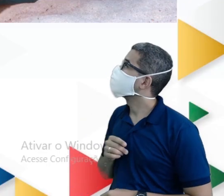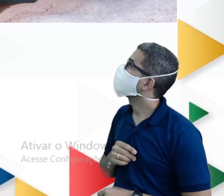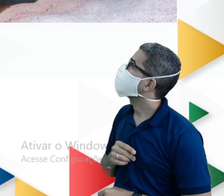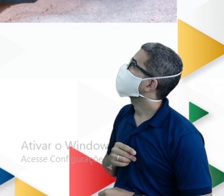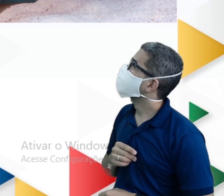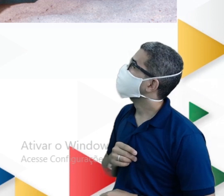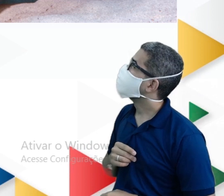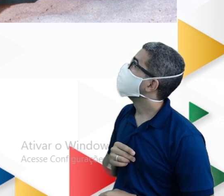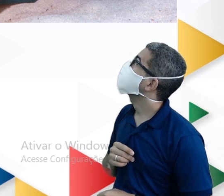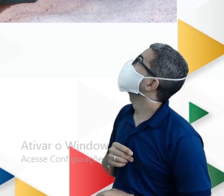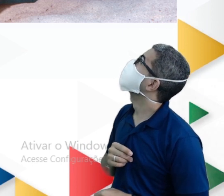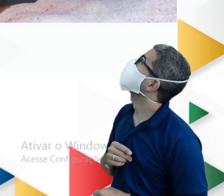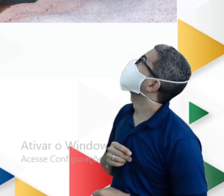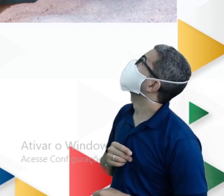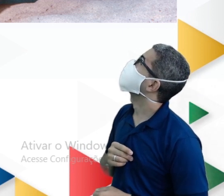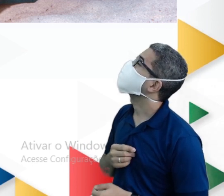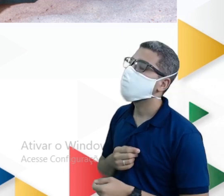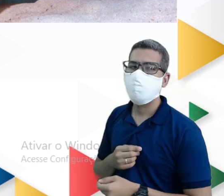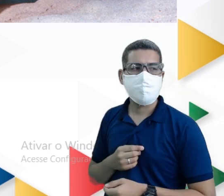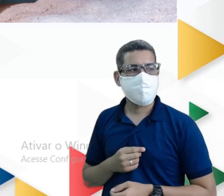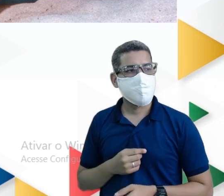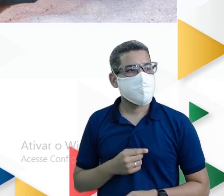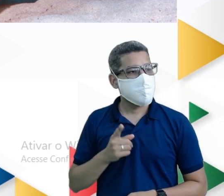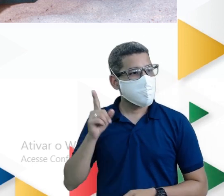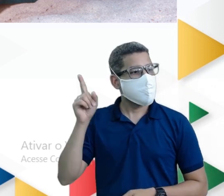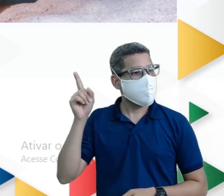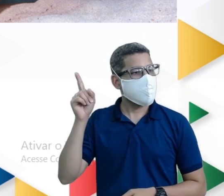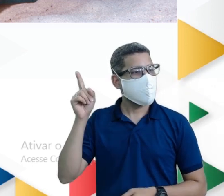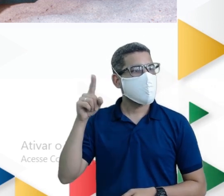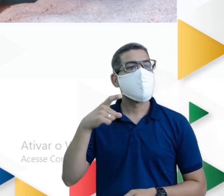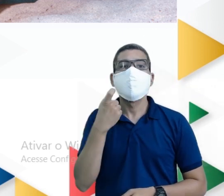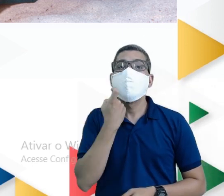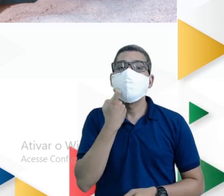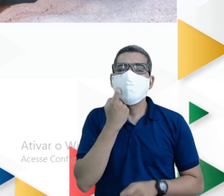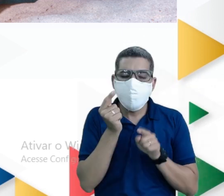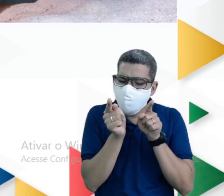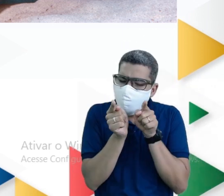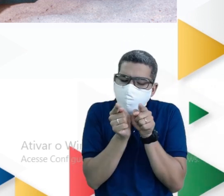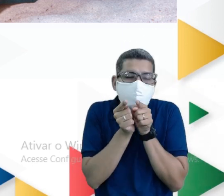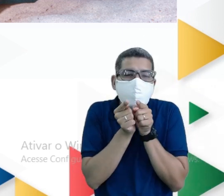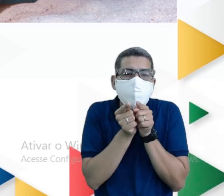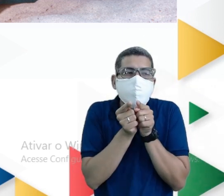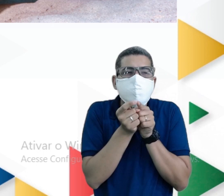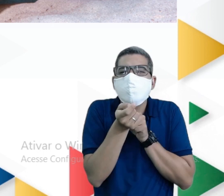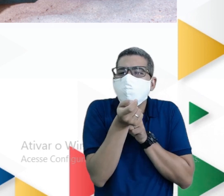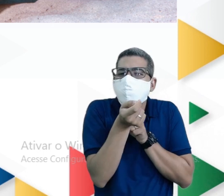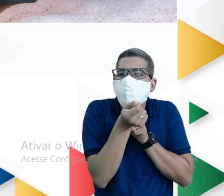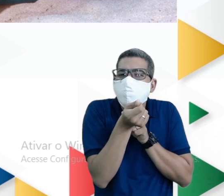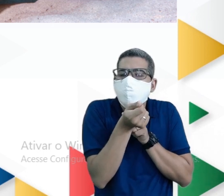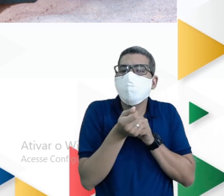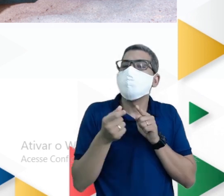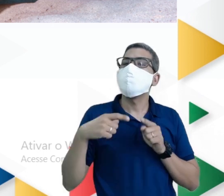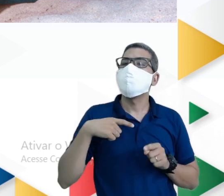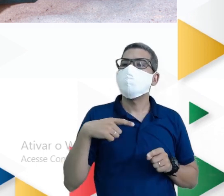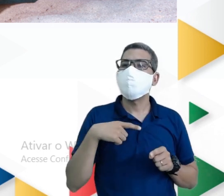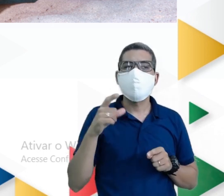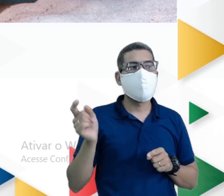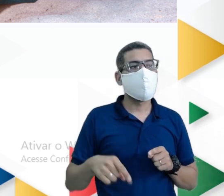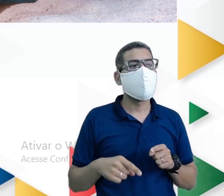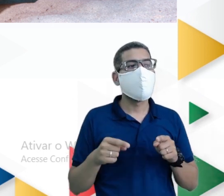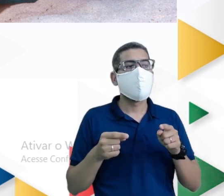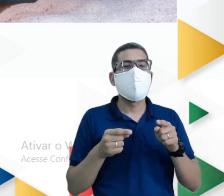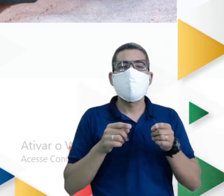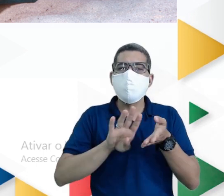pessoal possa observar. Olha só esses pequenos peixinhos que estão ali se alimentando dos restos